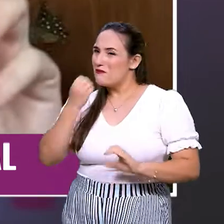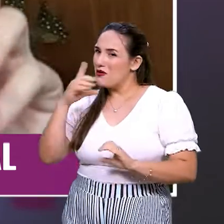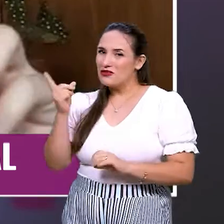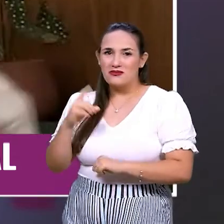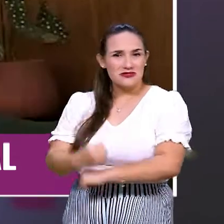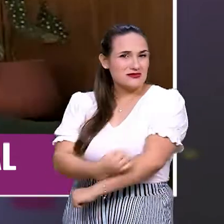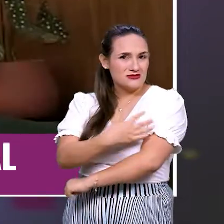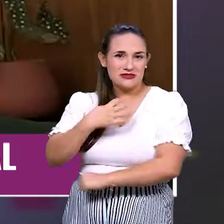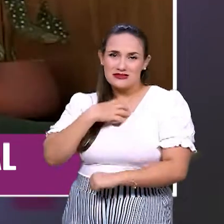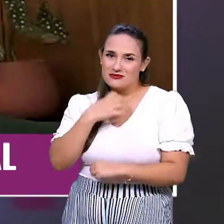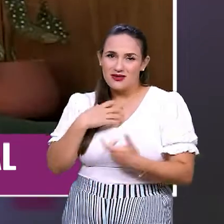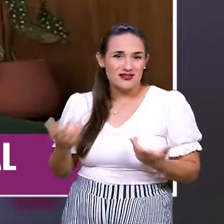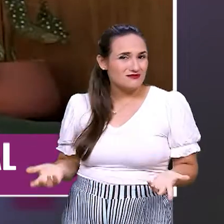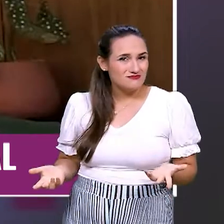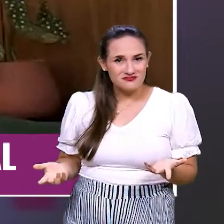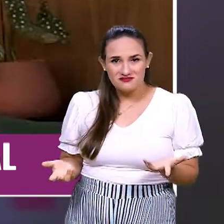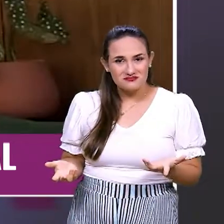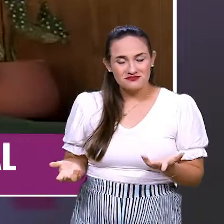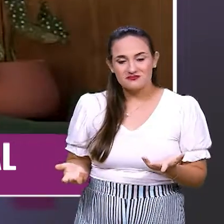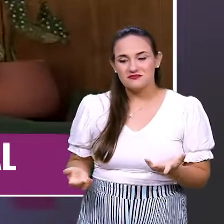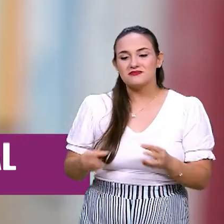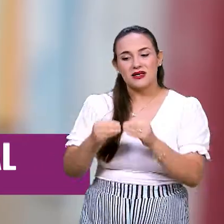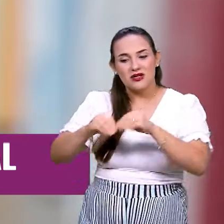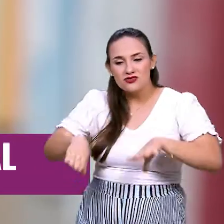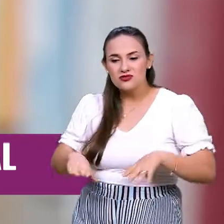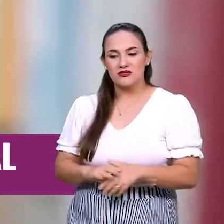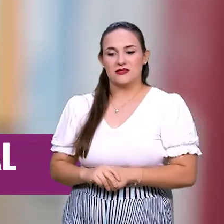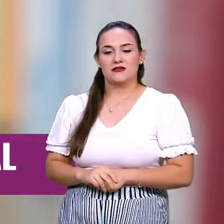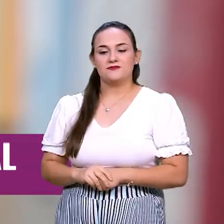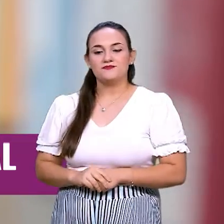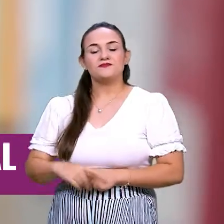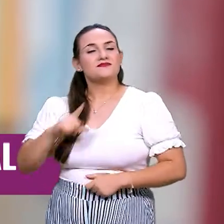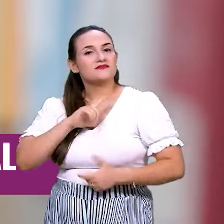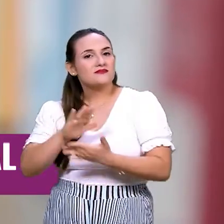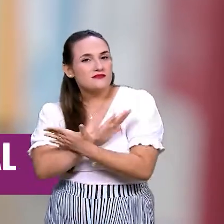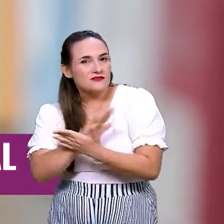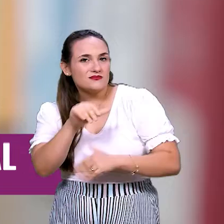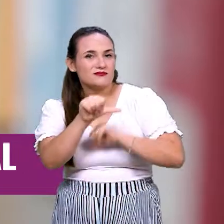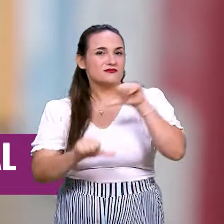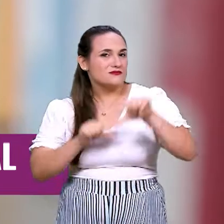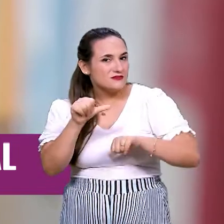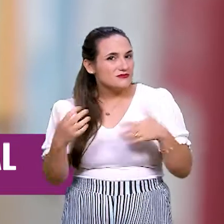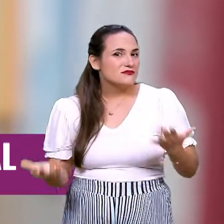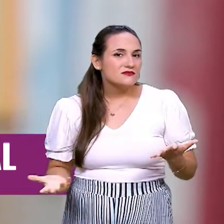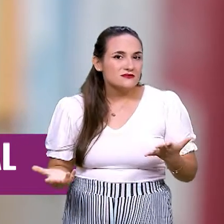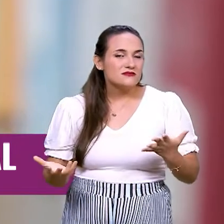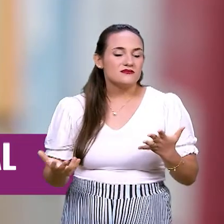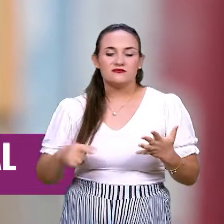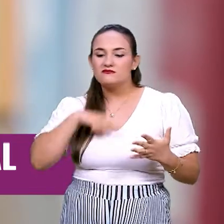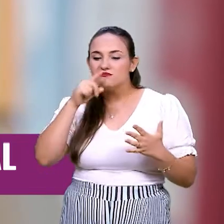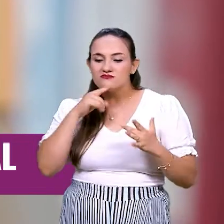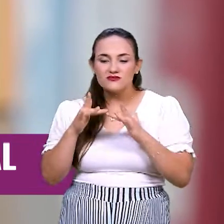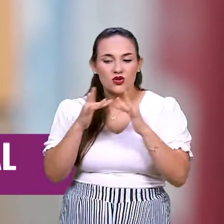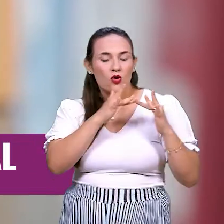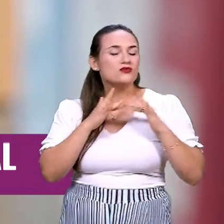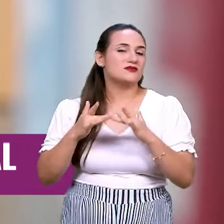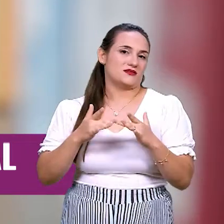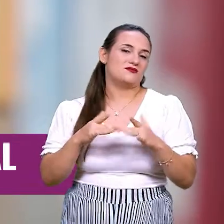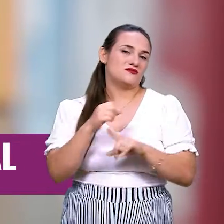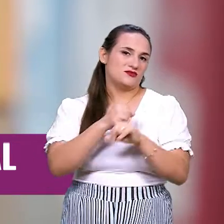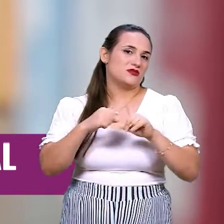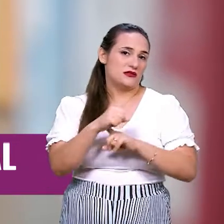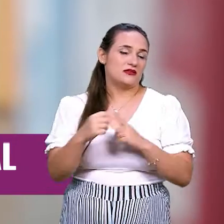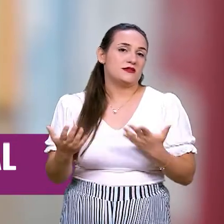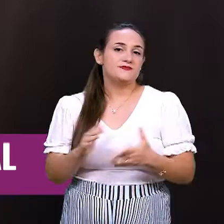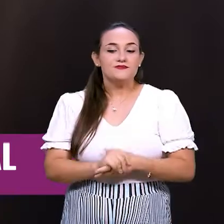tão saudável, que ela tenha um comportamento um pouco prejudicado, que ela tenha alguma alteração na socialização, no comportamento